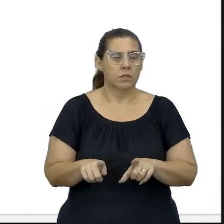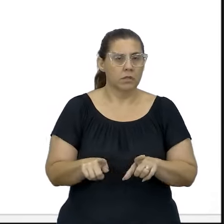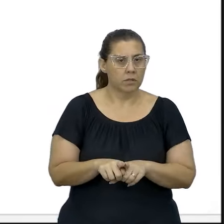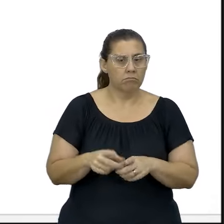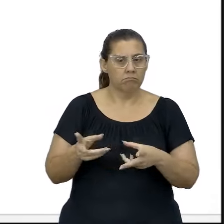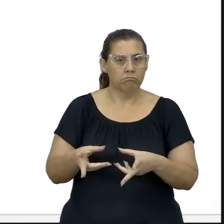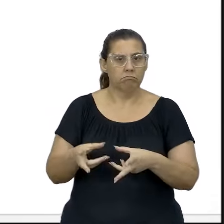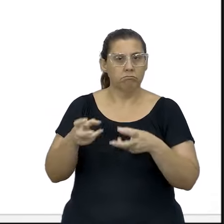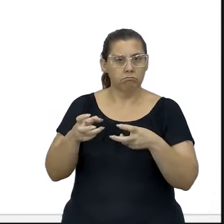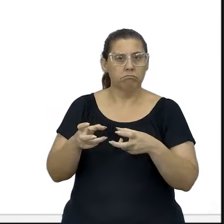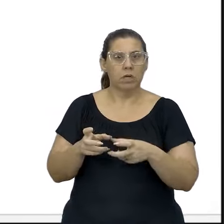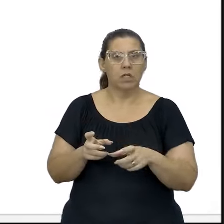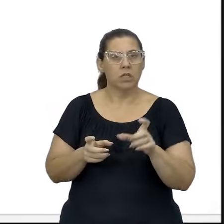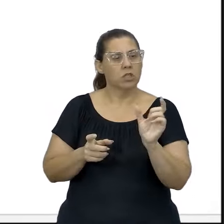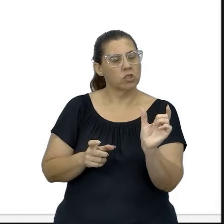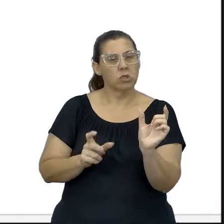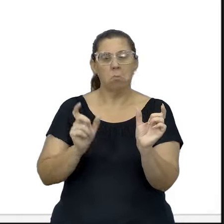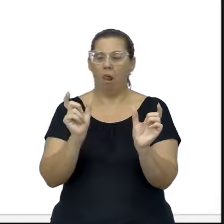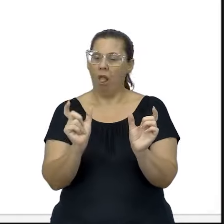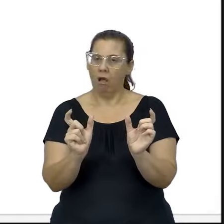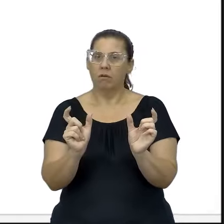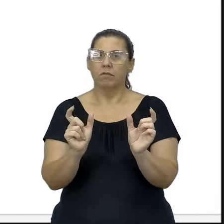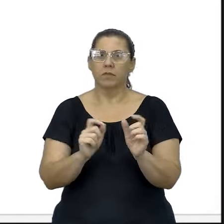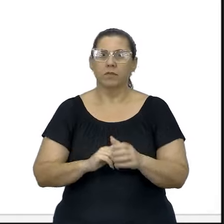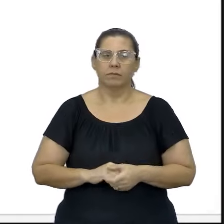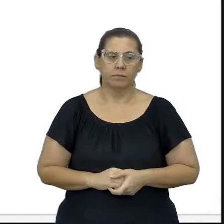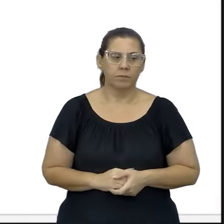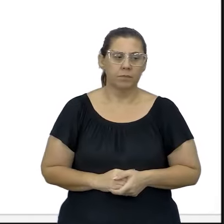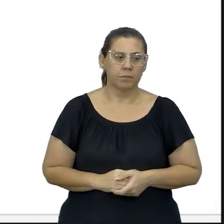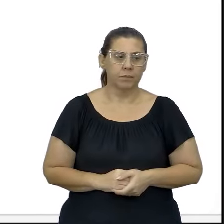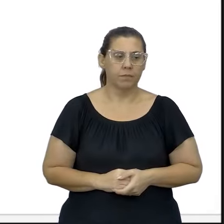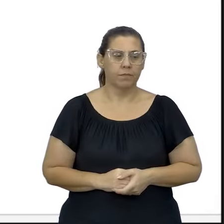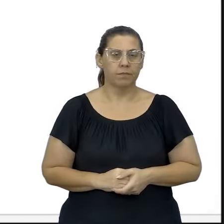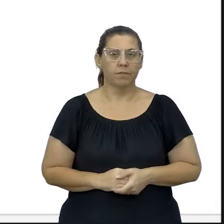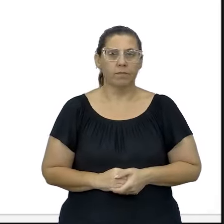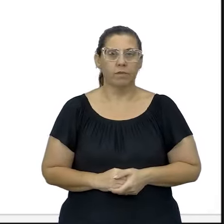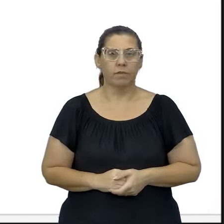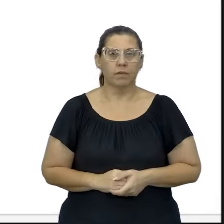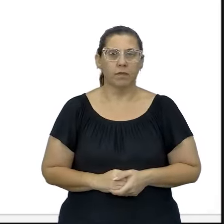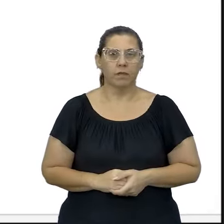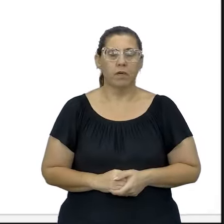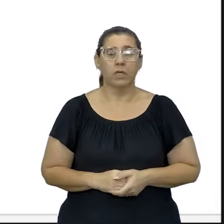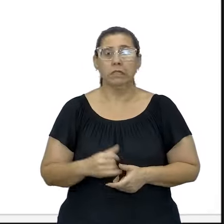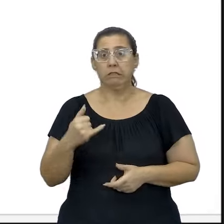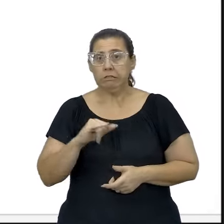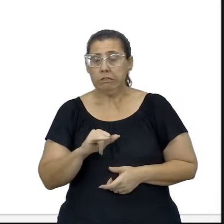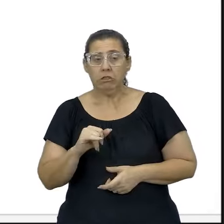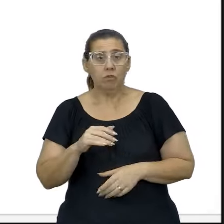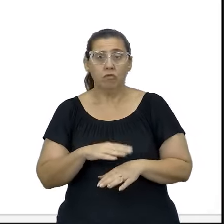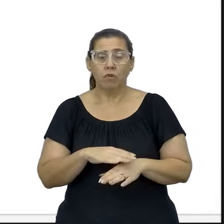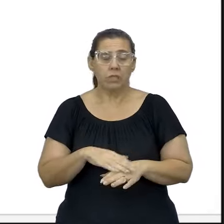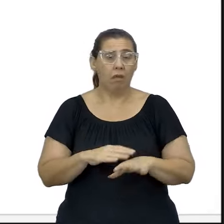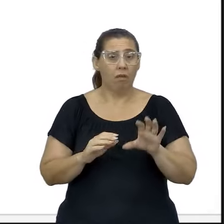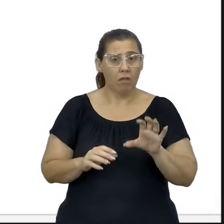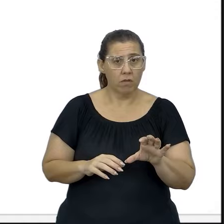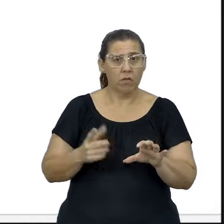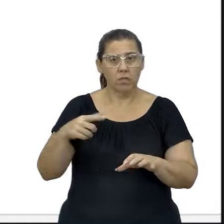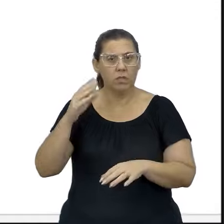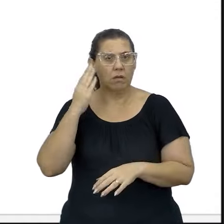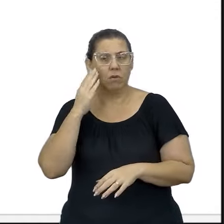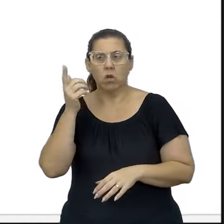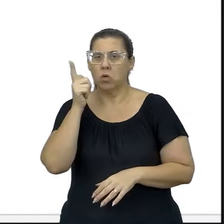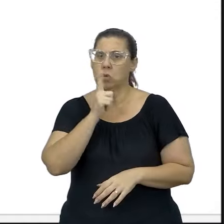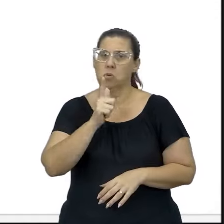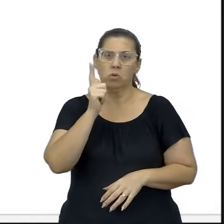o sentido de palavras ou de expressões desconhecidas. Sem fazer isso, a gente sabe que a gente não